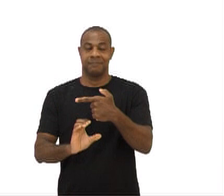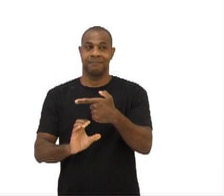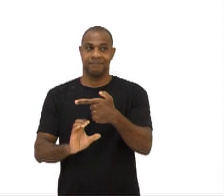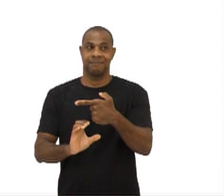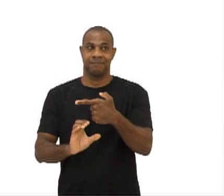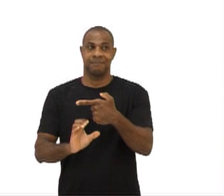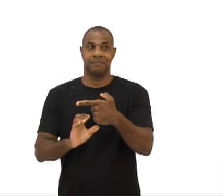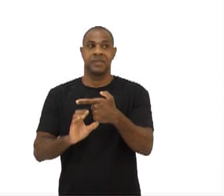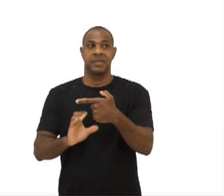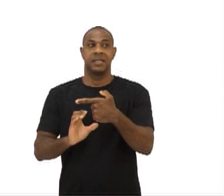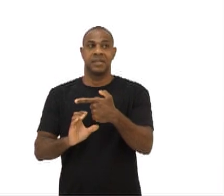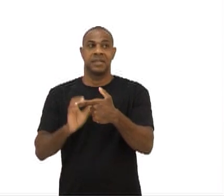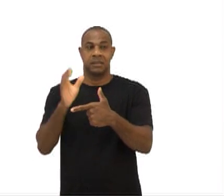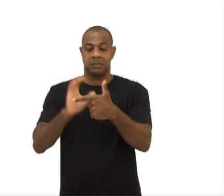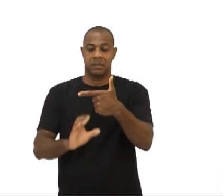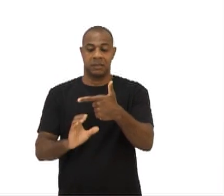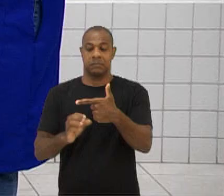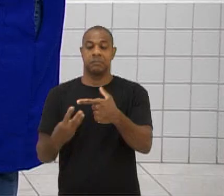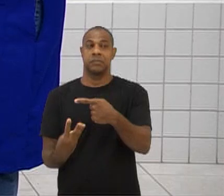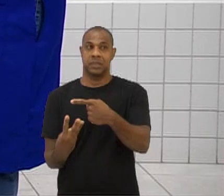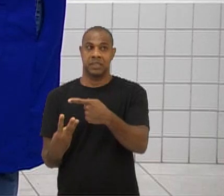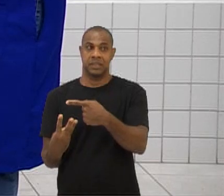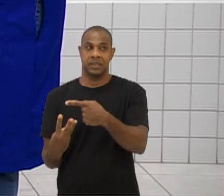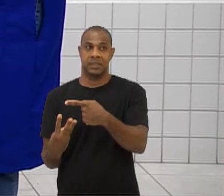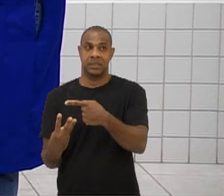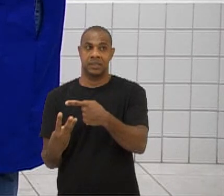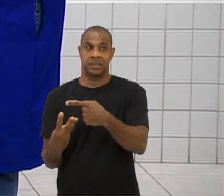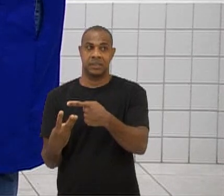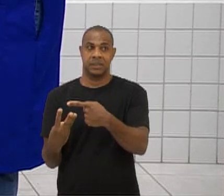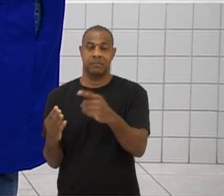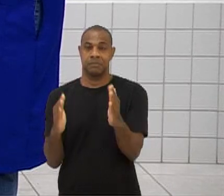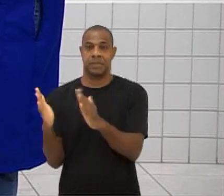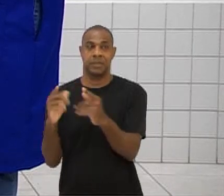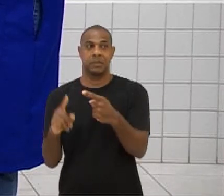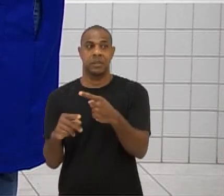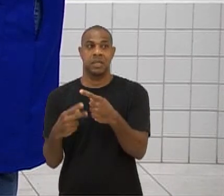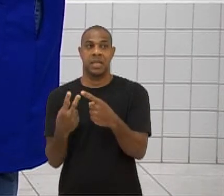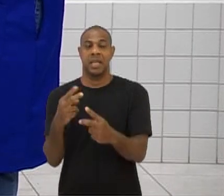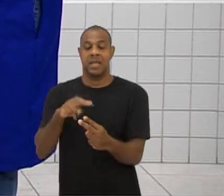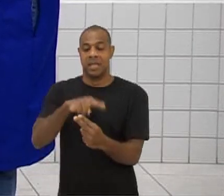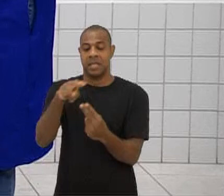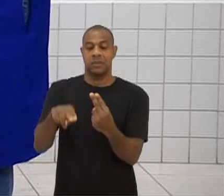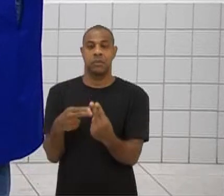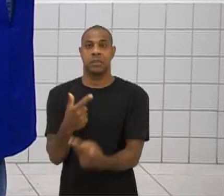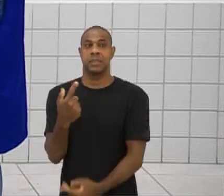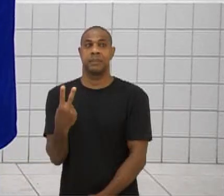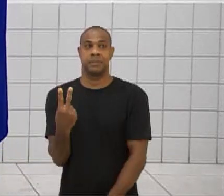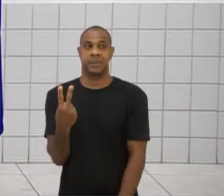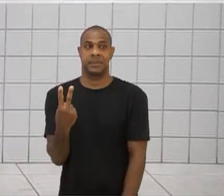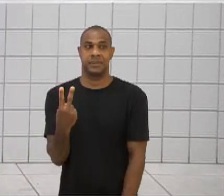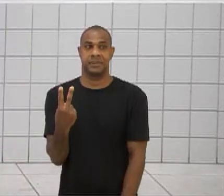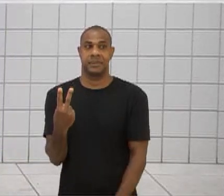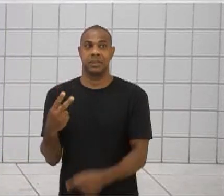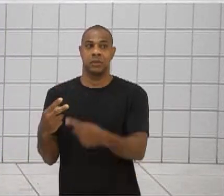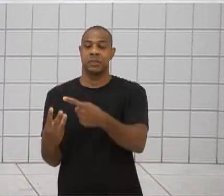O módulo de C é 3, então o nosso período é 2π sobre 3, 2/3 de π, como você quiser. Vamos